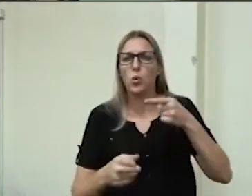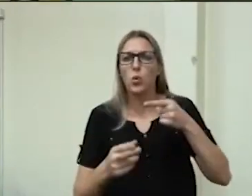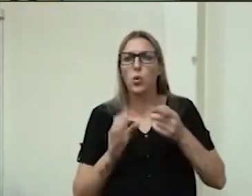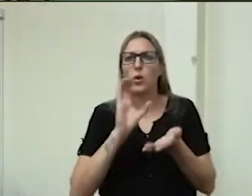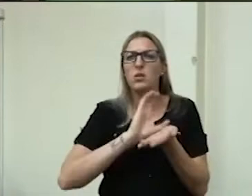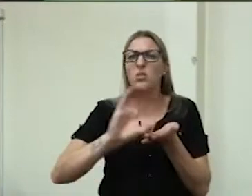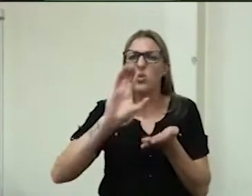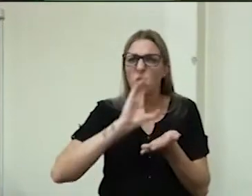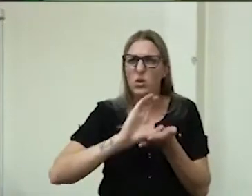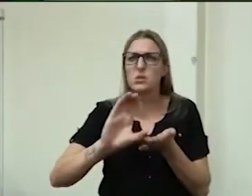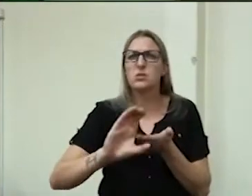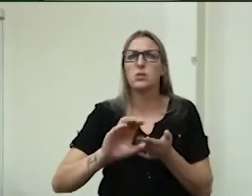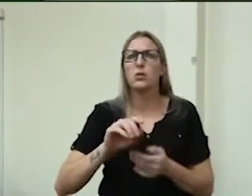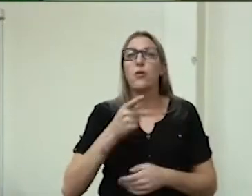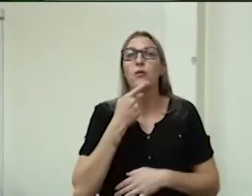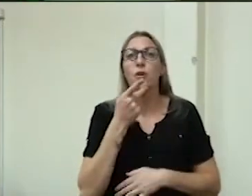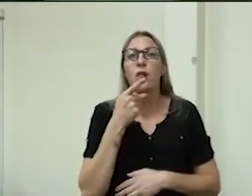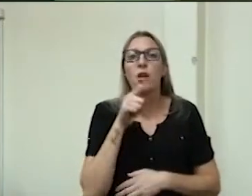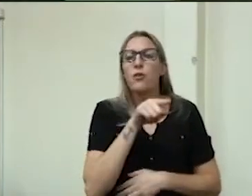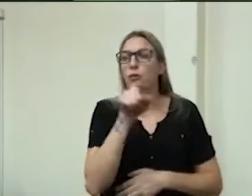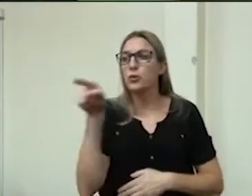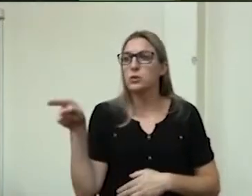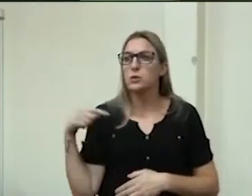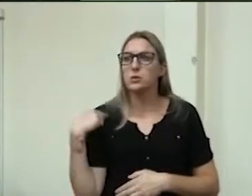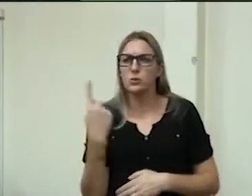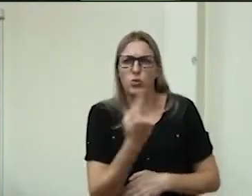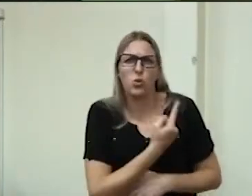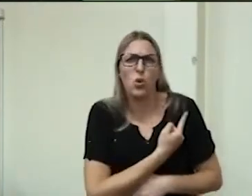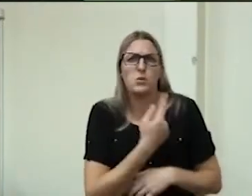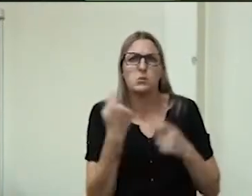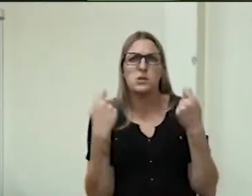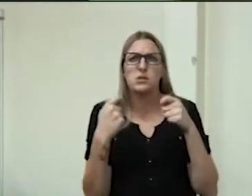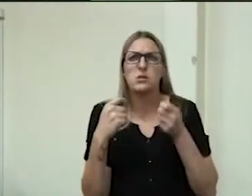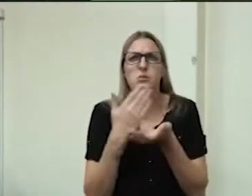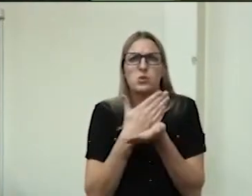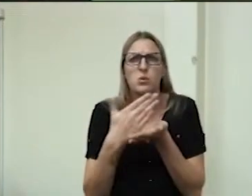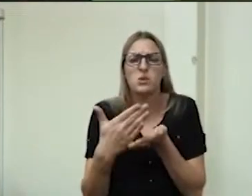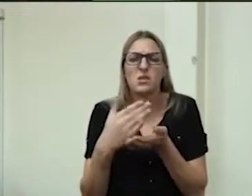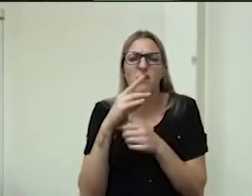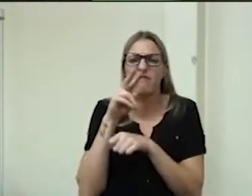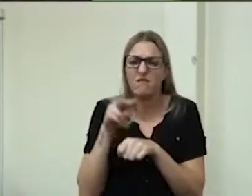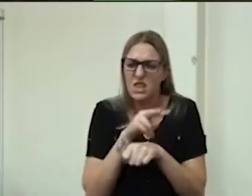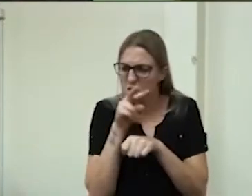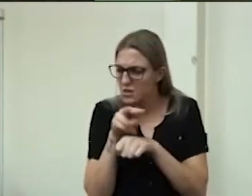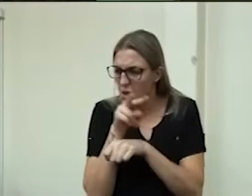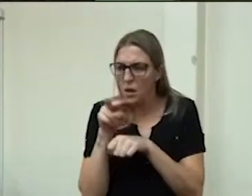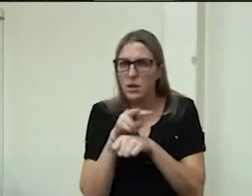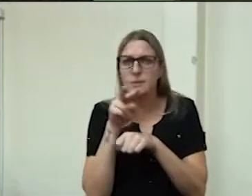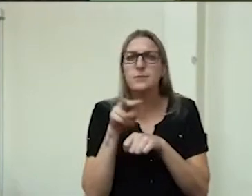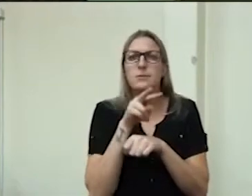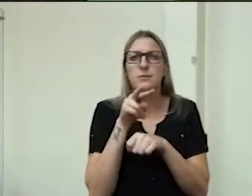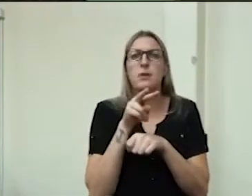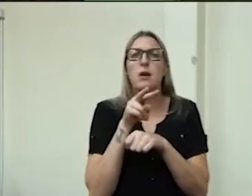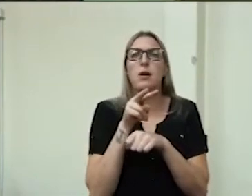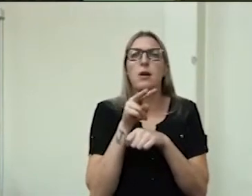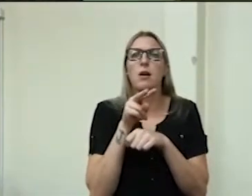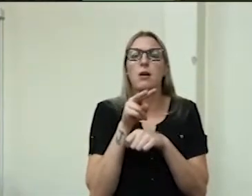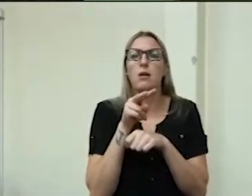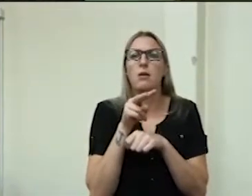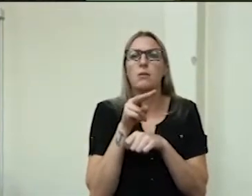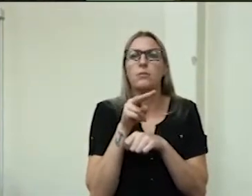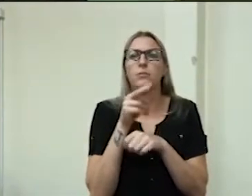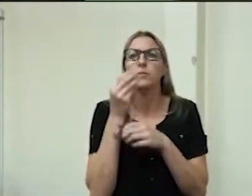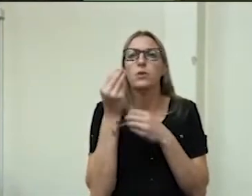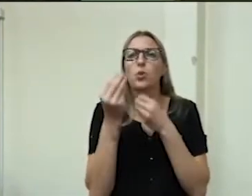sistemática, mas dizer aos senhores que nós precisamos começar a ter uma fiscalização realmente como está